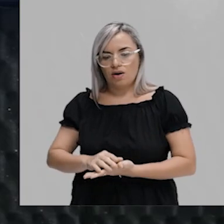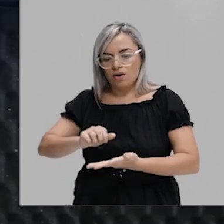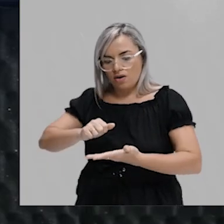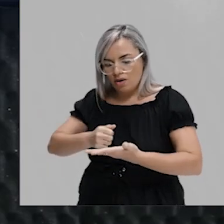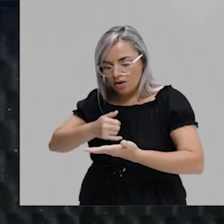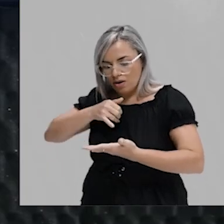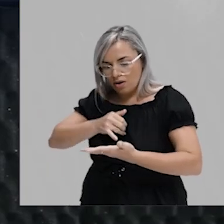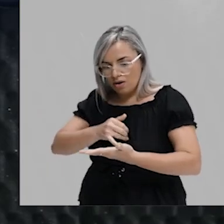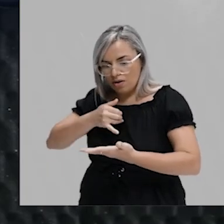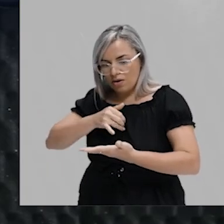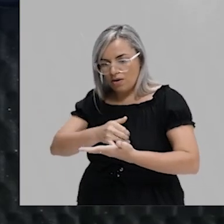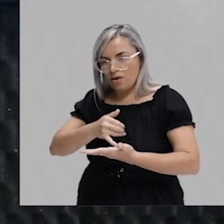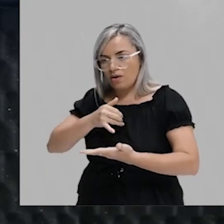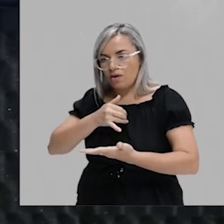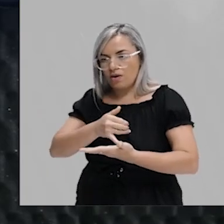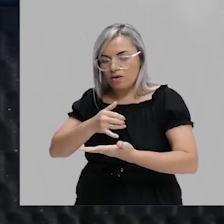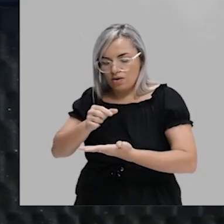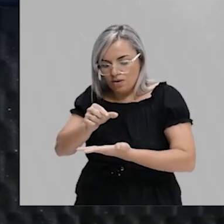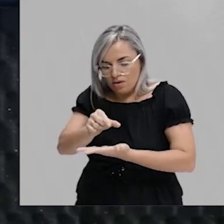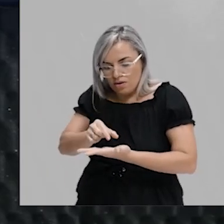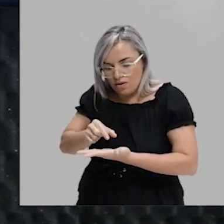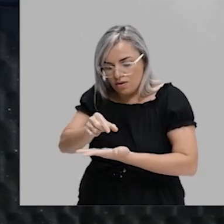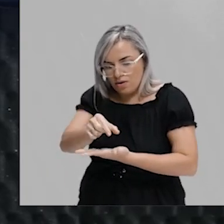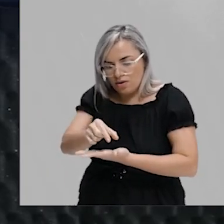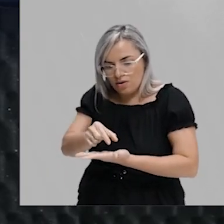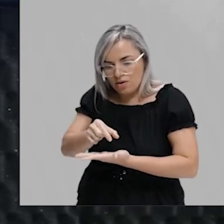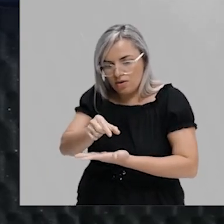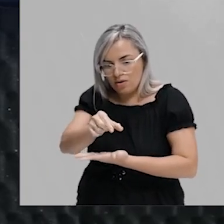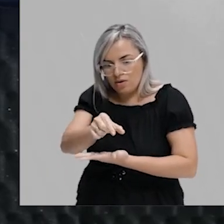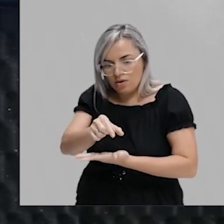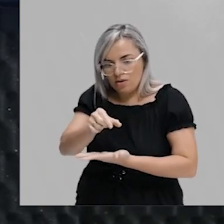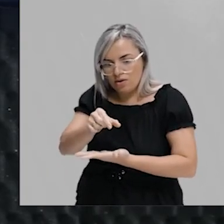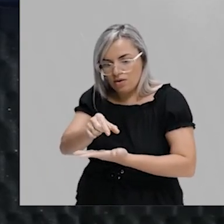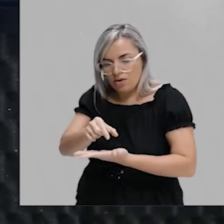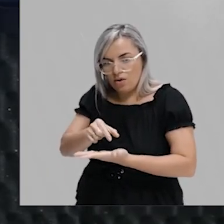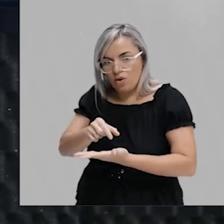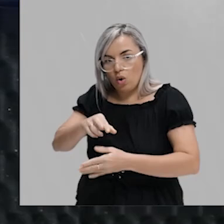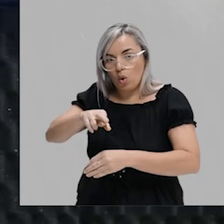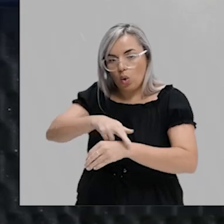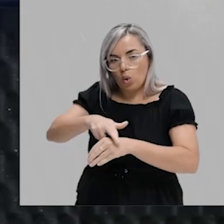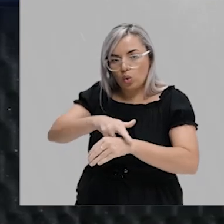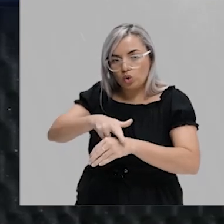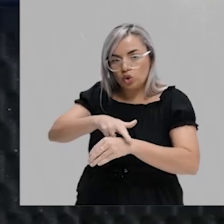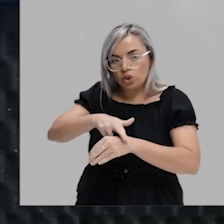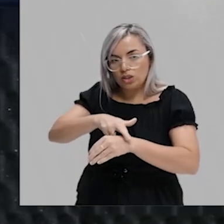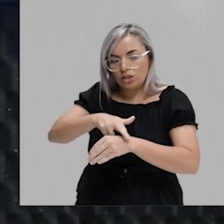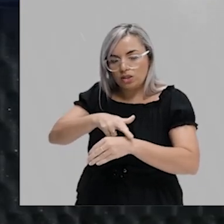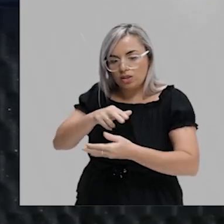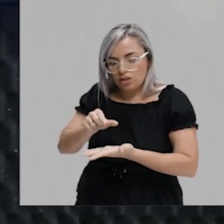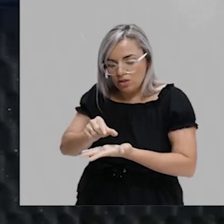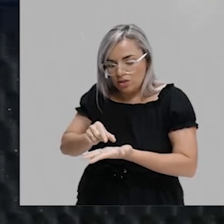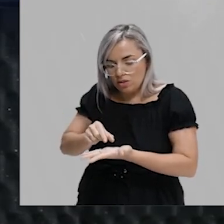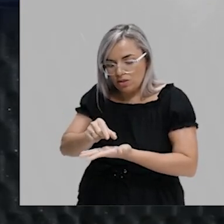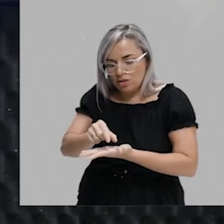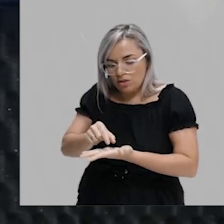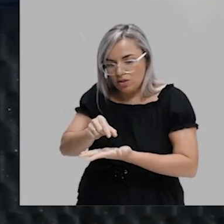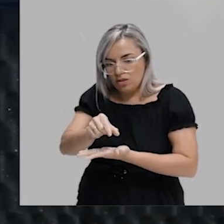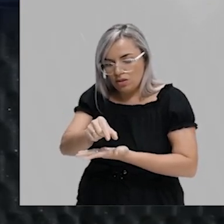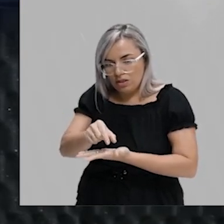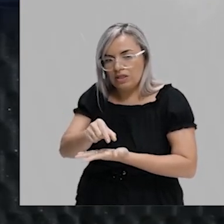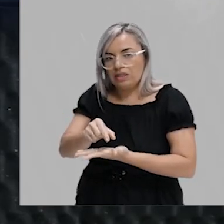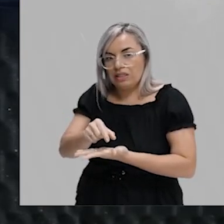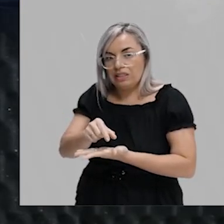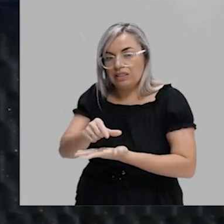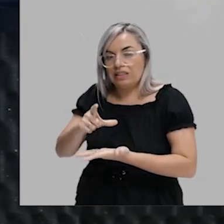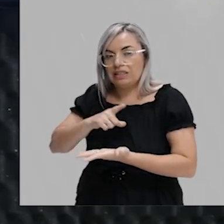essas manchinhas aqui, ó. Né, essas manchinhas é a manchazinha do corante que eu joguei no DNA.